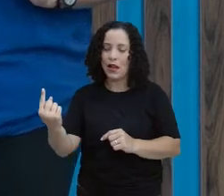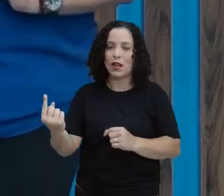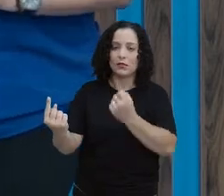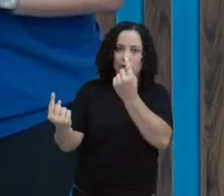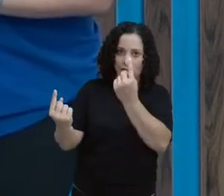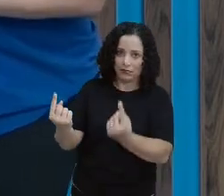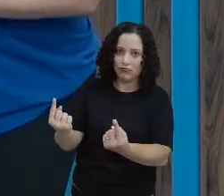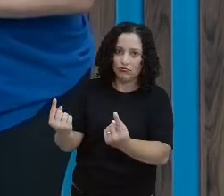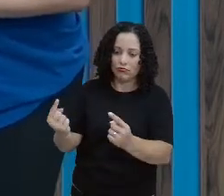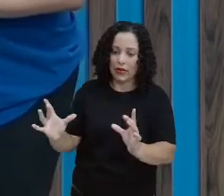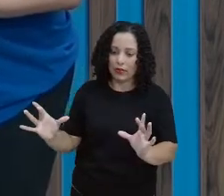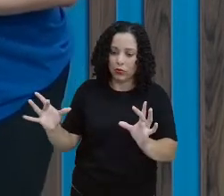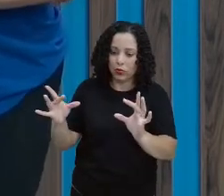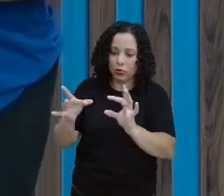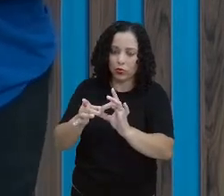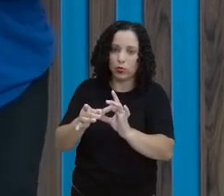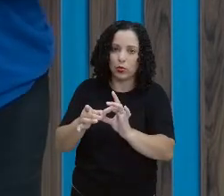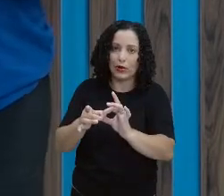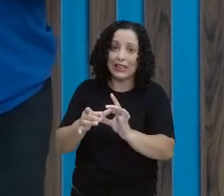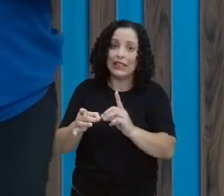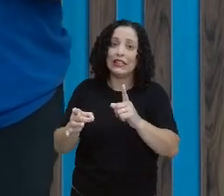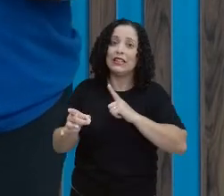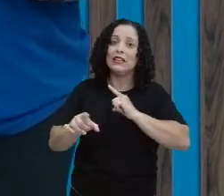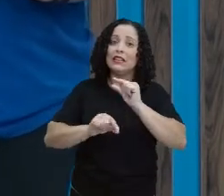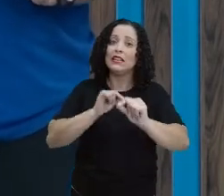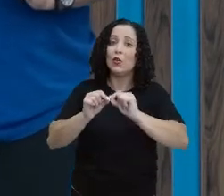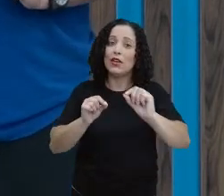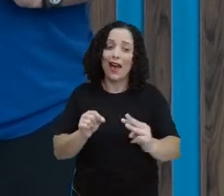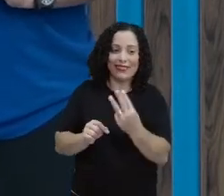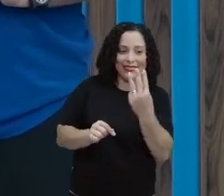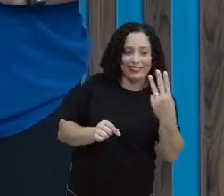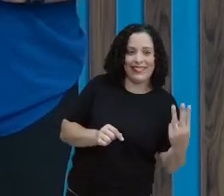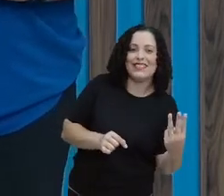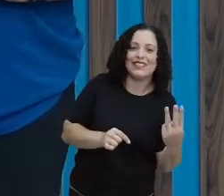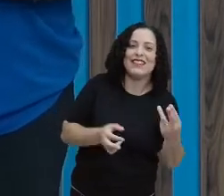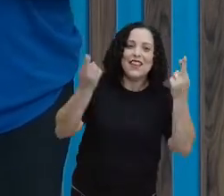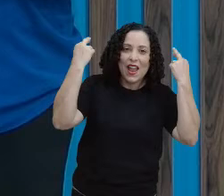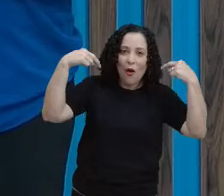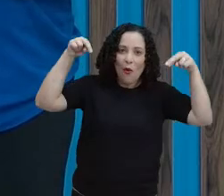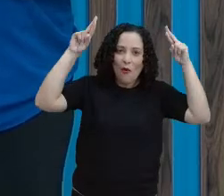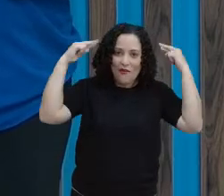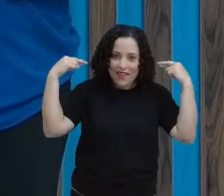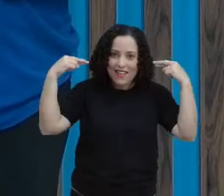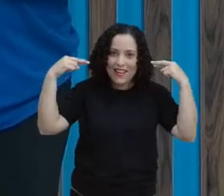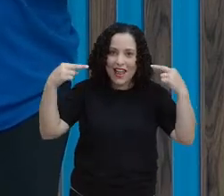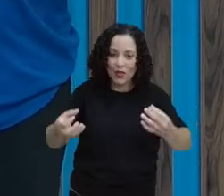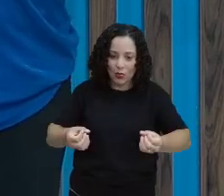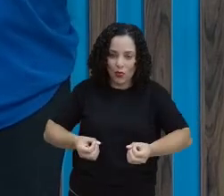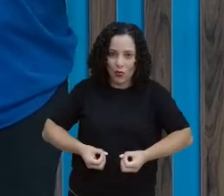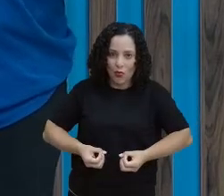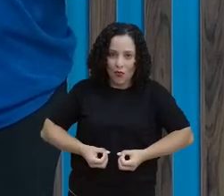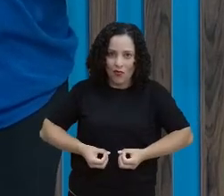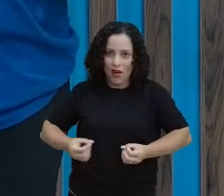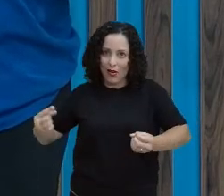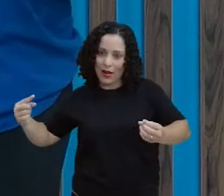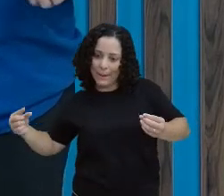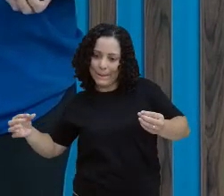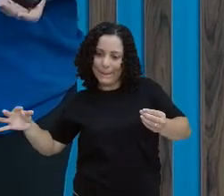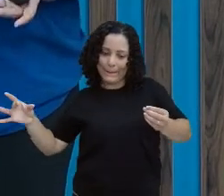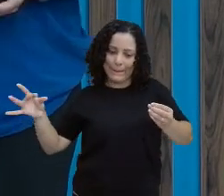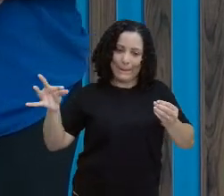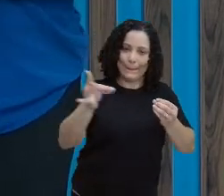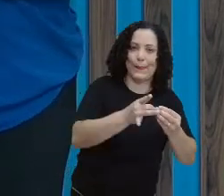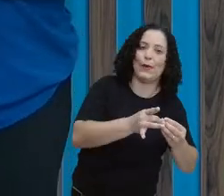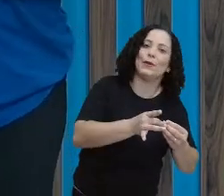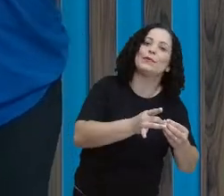ele vai ser implantado no útero da terceira ovelha. E é assim, foi assim, né, no caso,